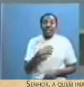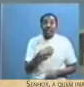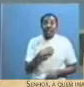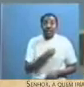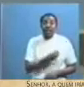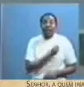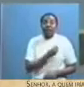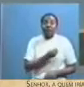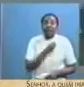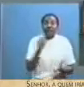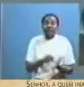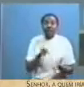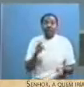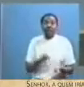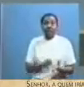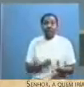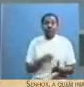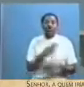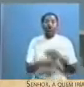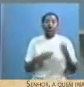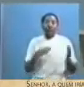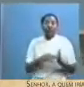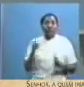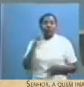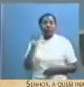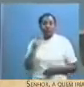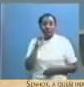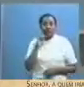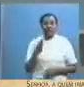o filho e uma filha de Deus até formado pelo invadir